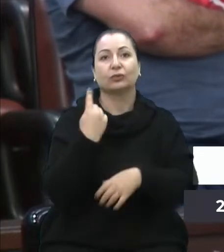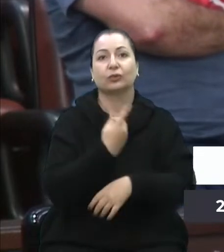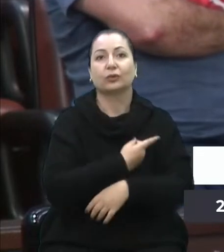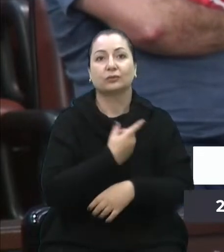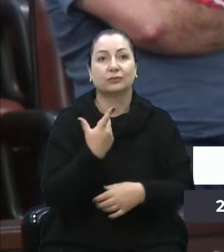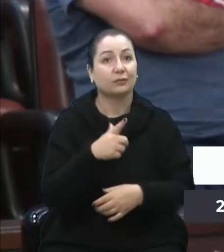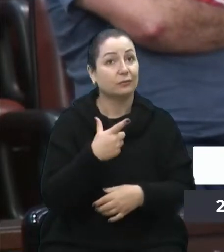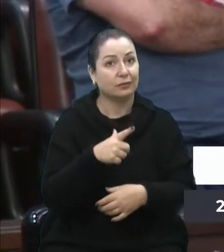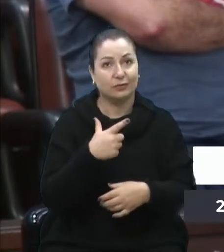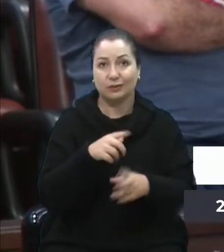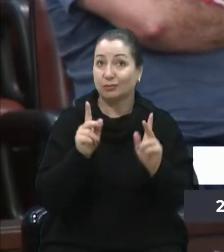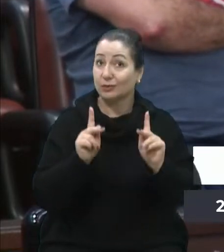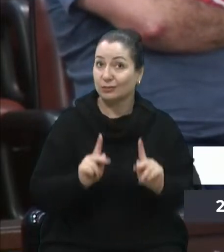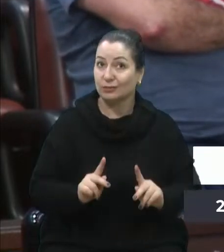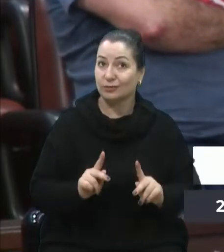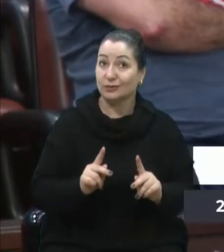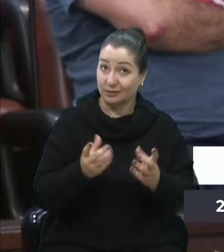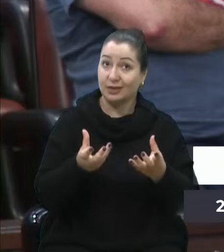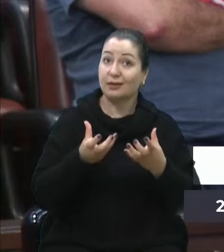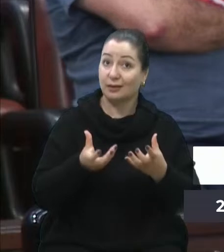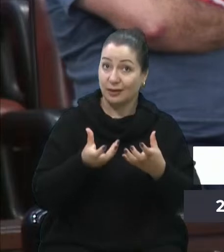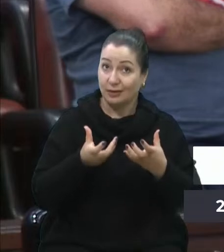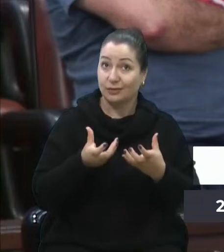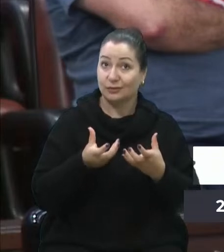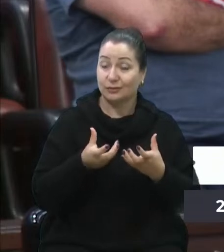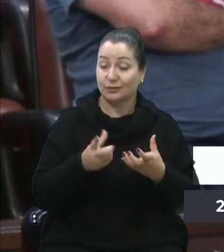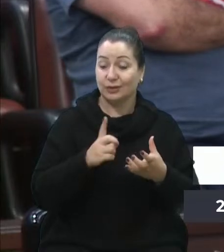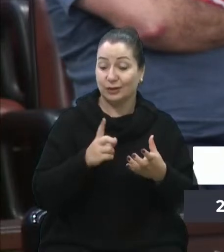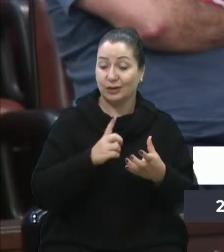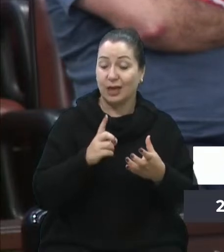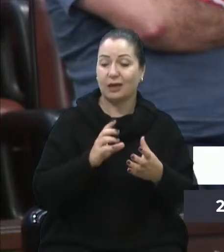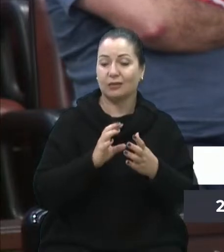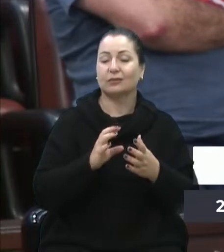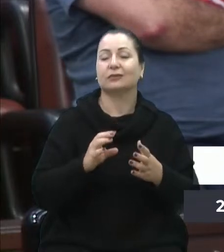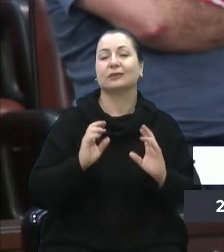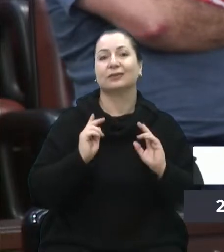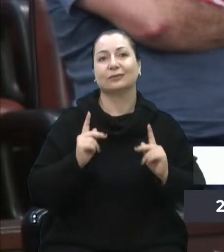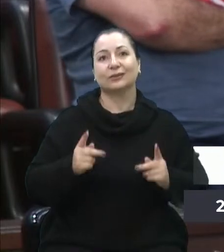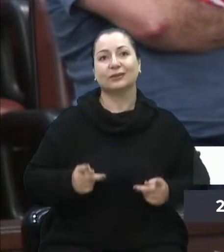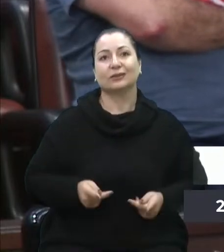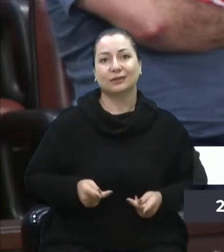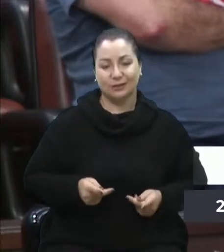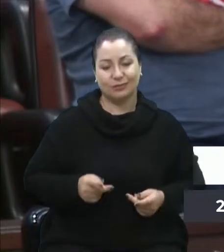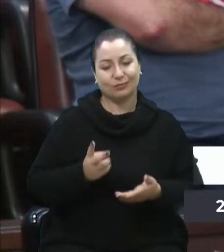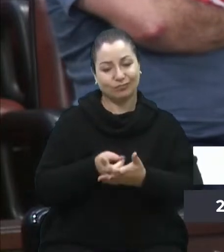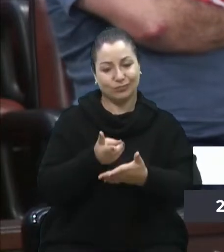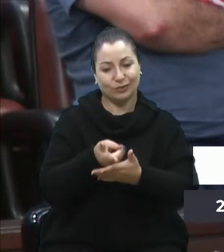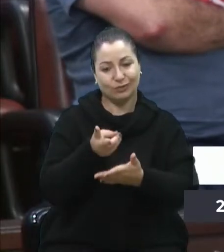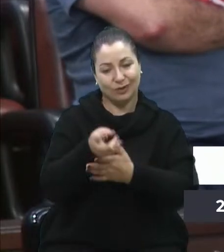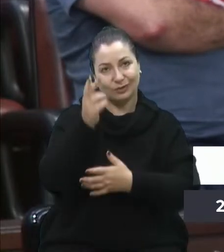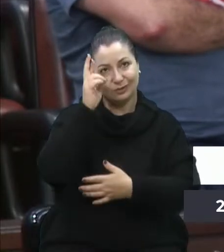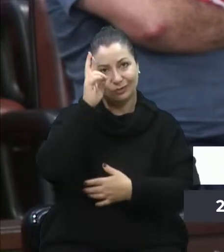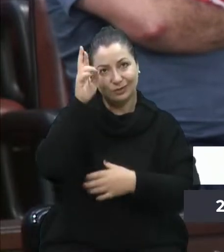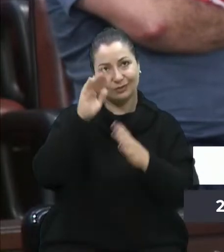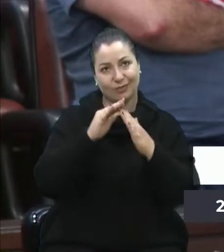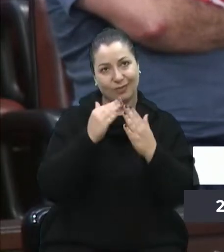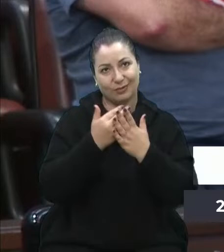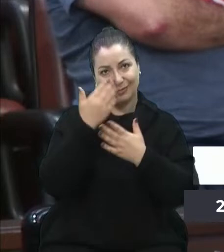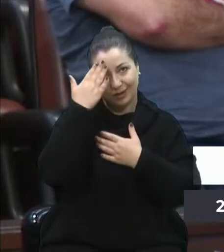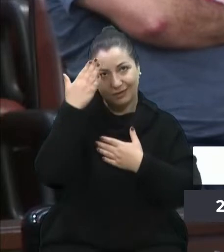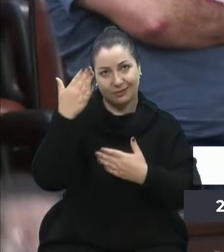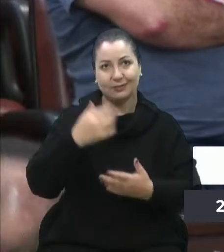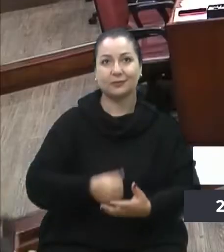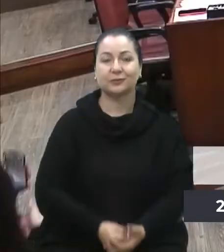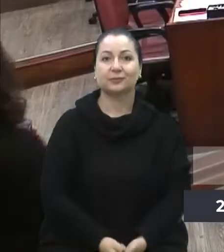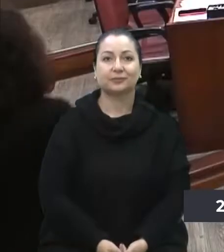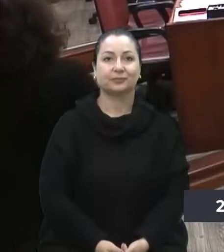aí pessoas que realmente tenham essa humanização para tocar então adiante essas diretorias. Muito obrigado. Obrigada. Para